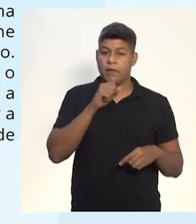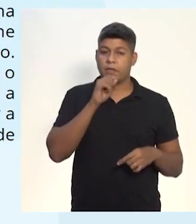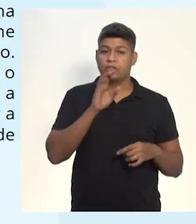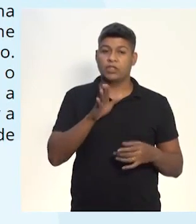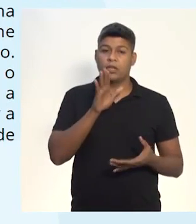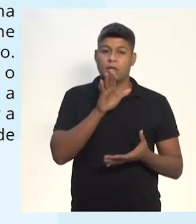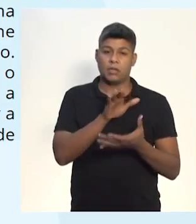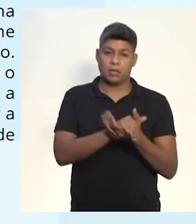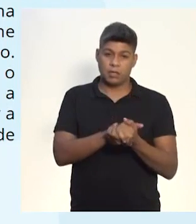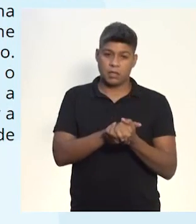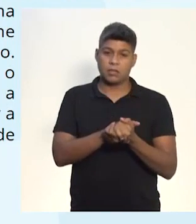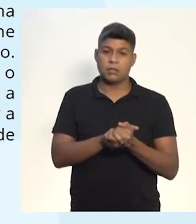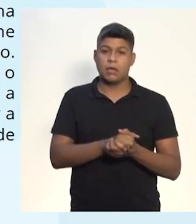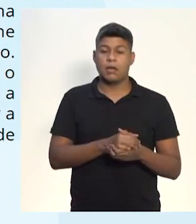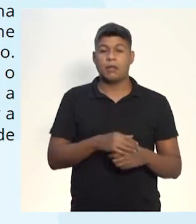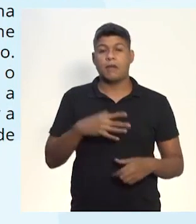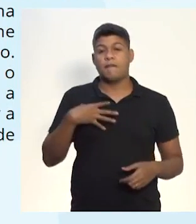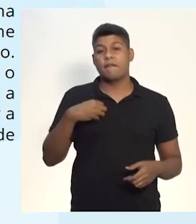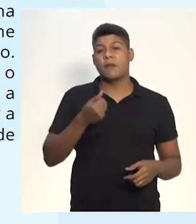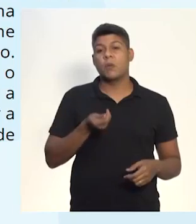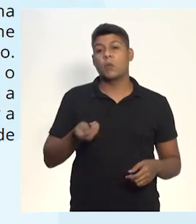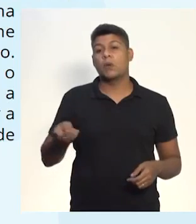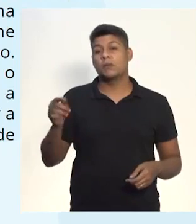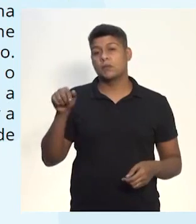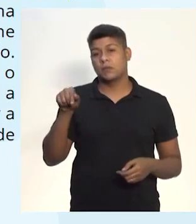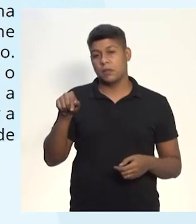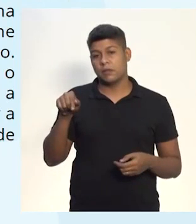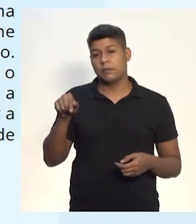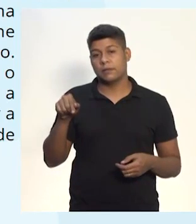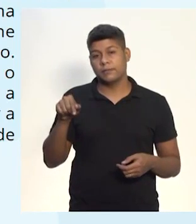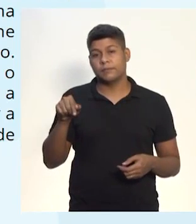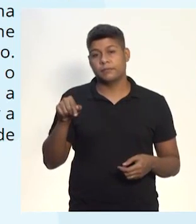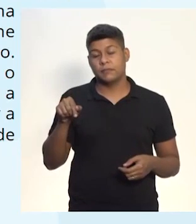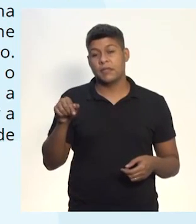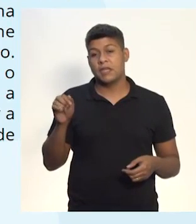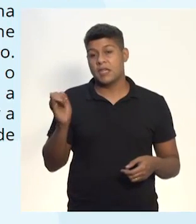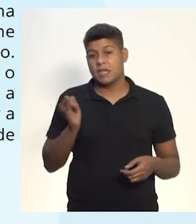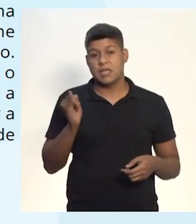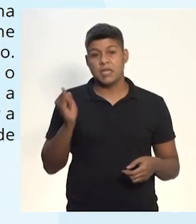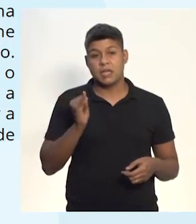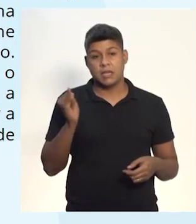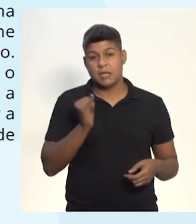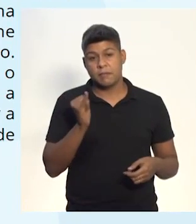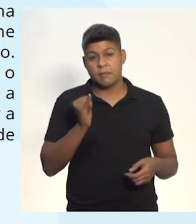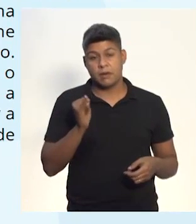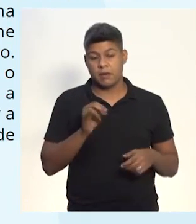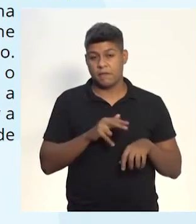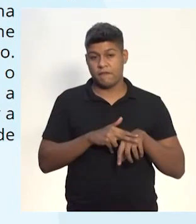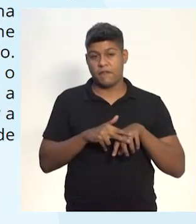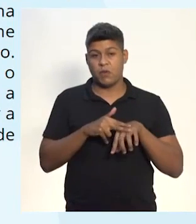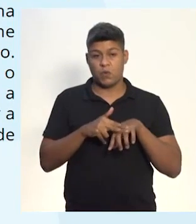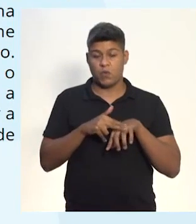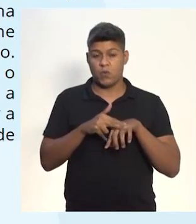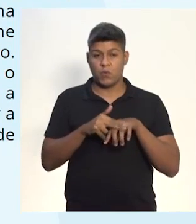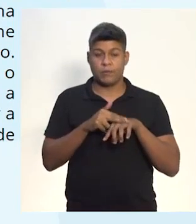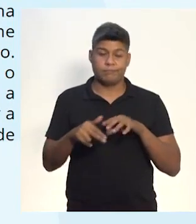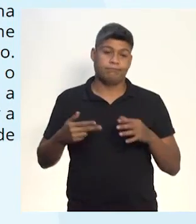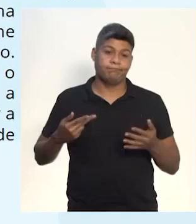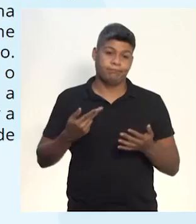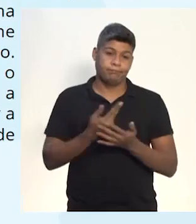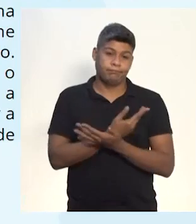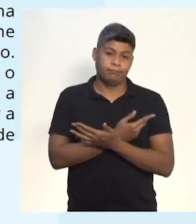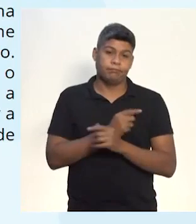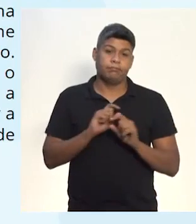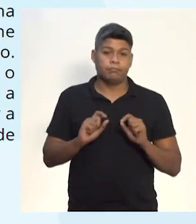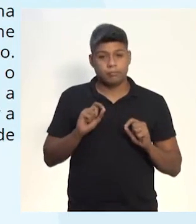e mãe de 7 filhos. Quando a irmã fica viúva, ele passa a ser arrimo da família e, assim, consumiu